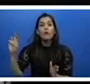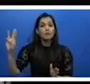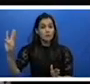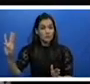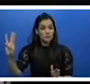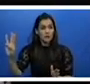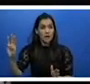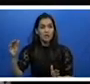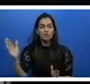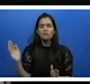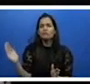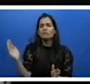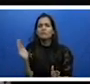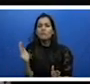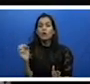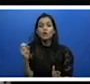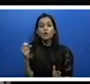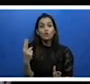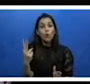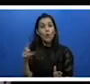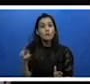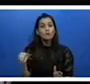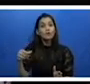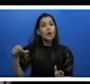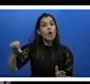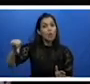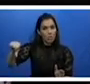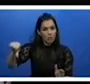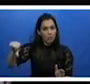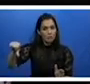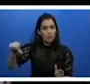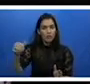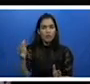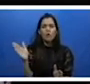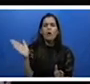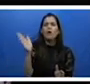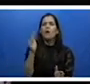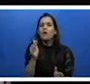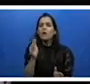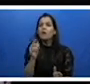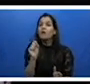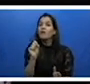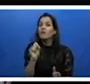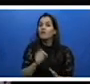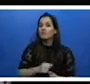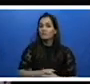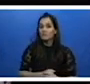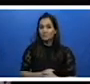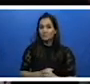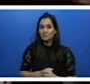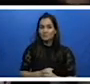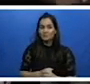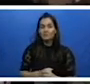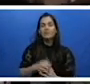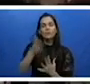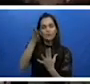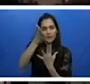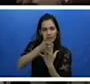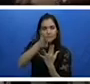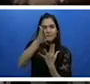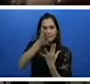que é 2,9, 2 inteiros e 9 décimos. Então, ele está